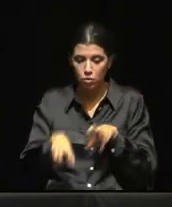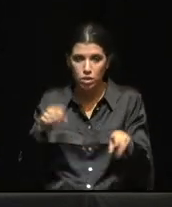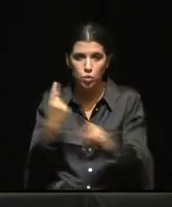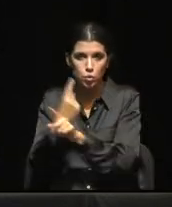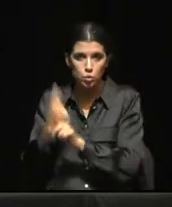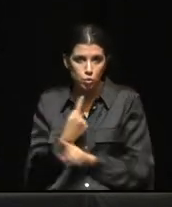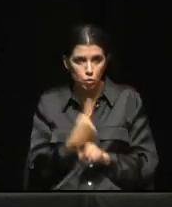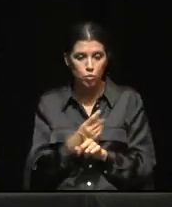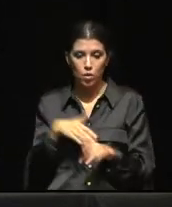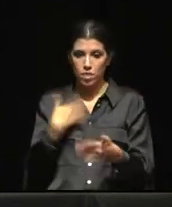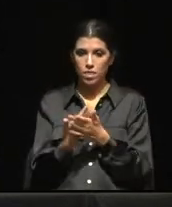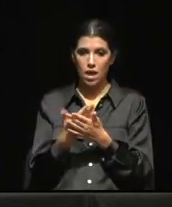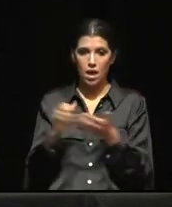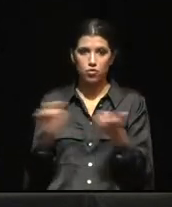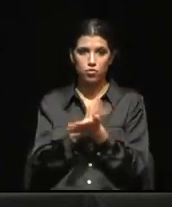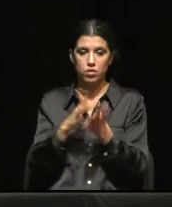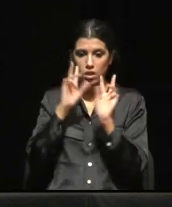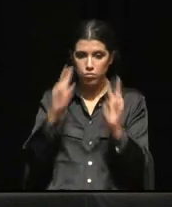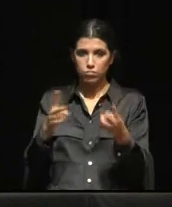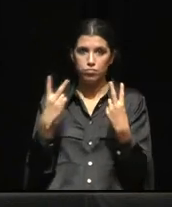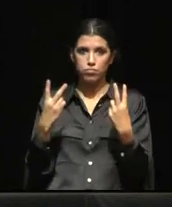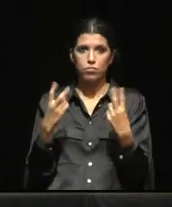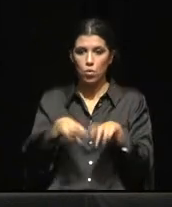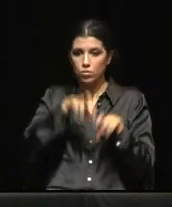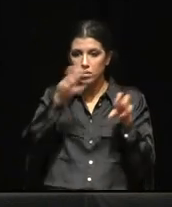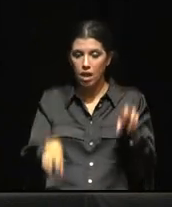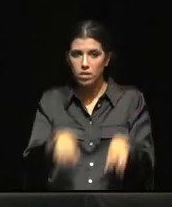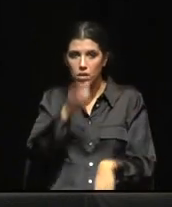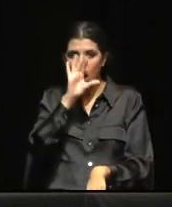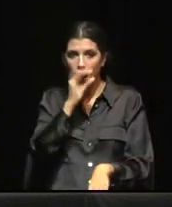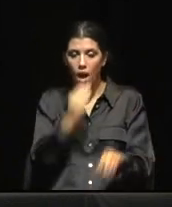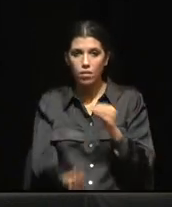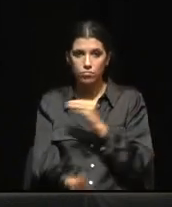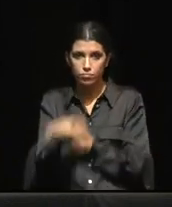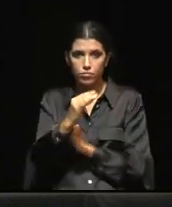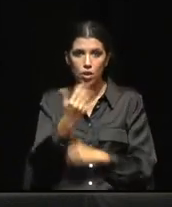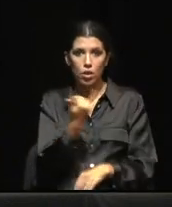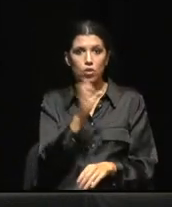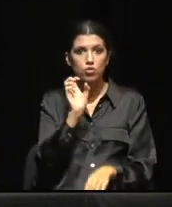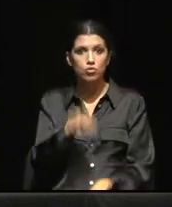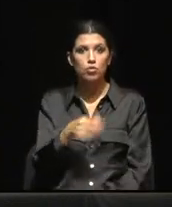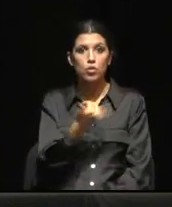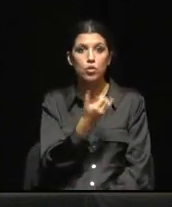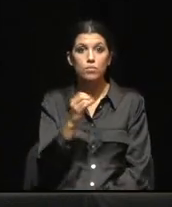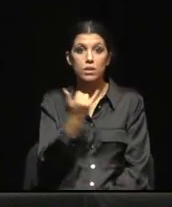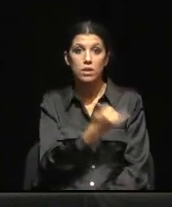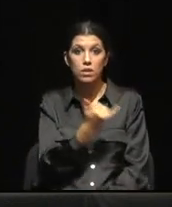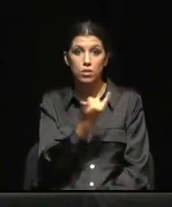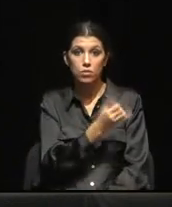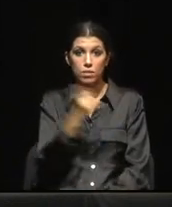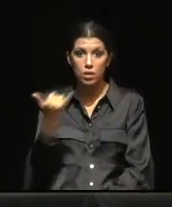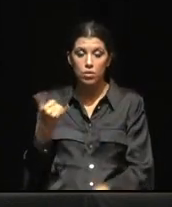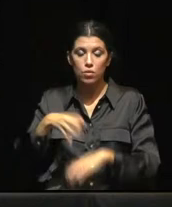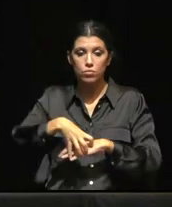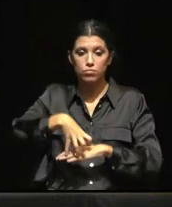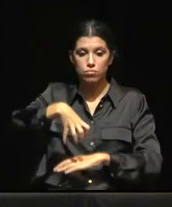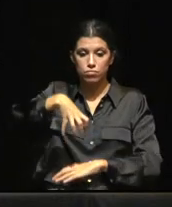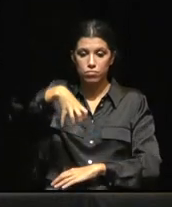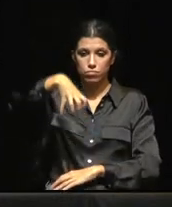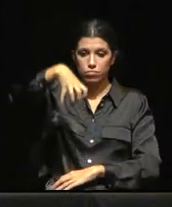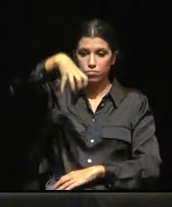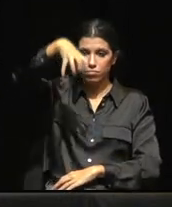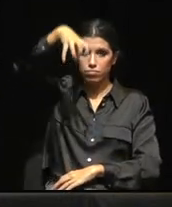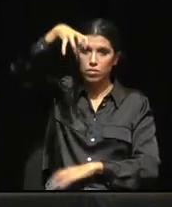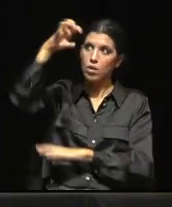a atenção dos Mia com vários saltos inéditos em Julho 2002 saltou da antena de onda média da